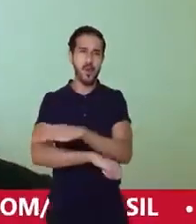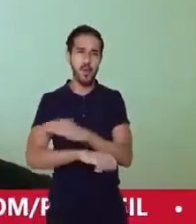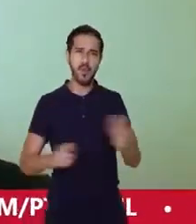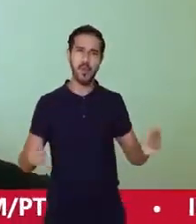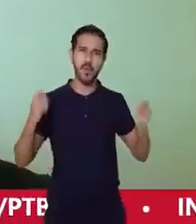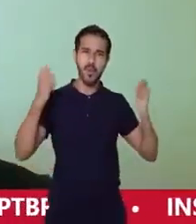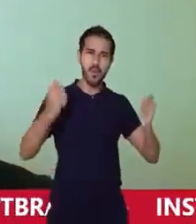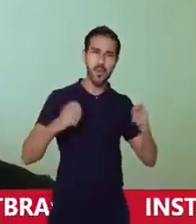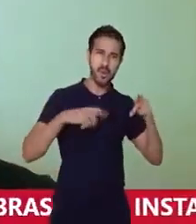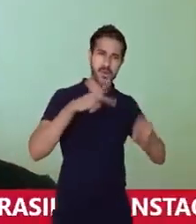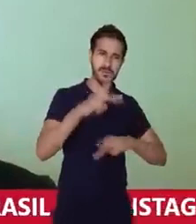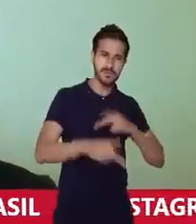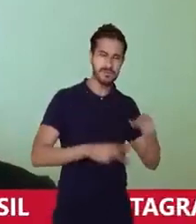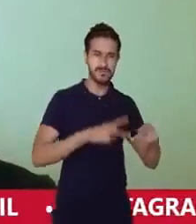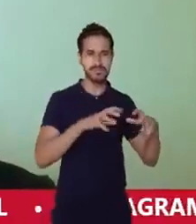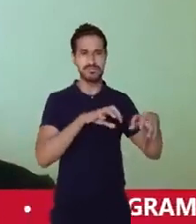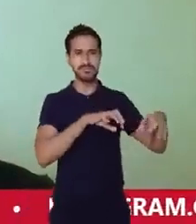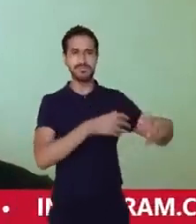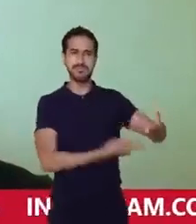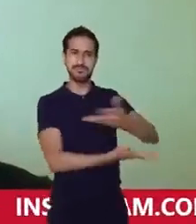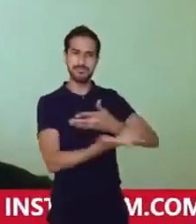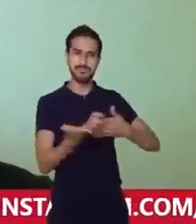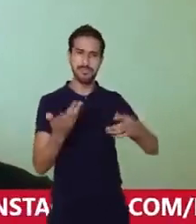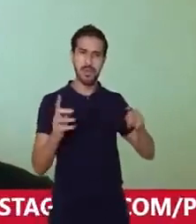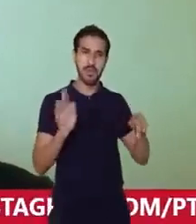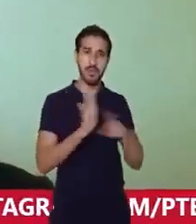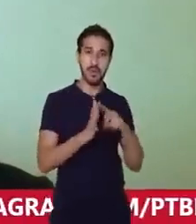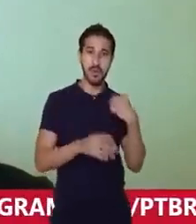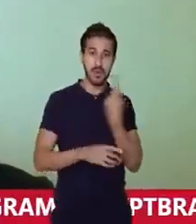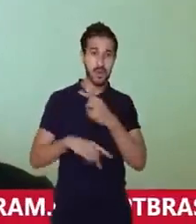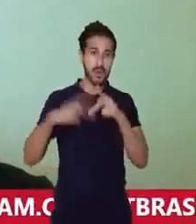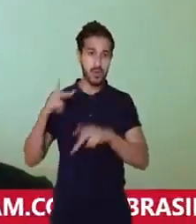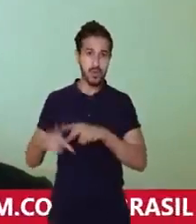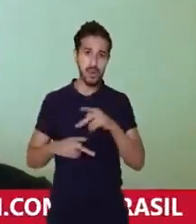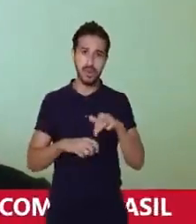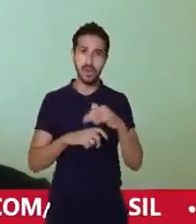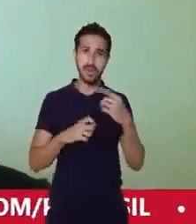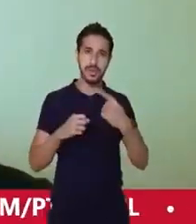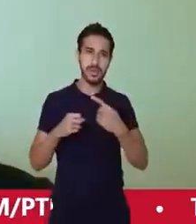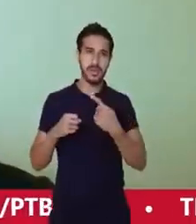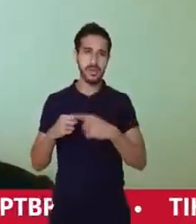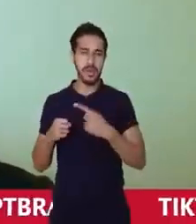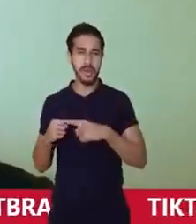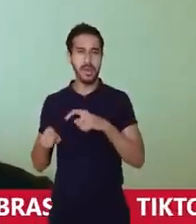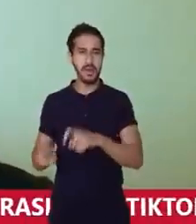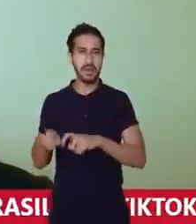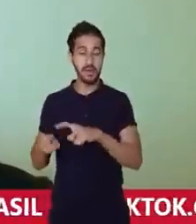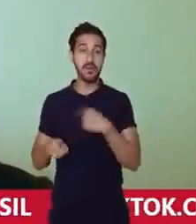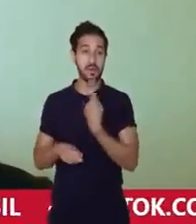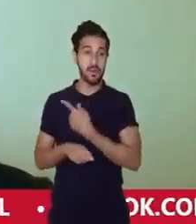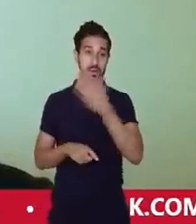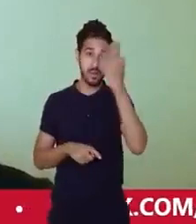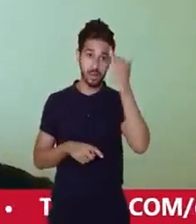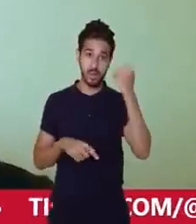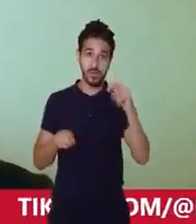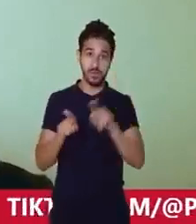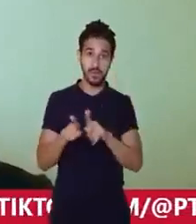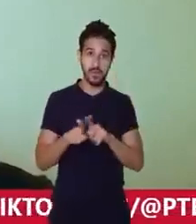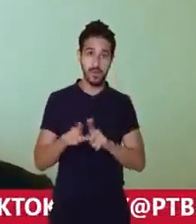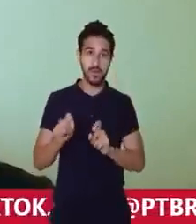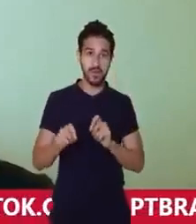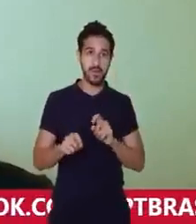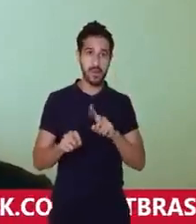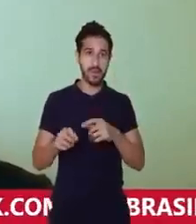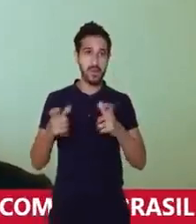da ação e da organização e do diálogo direto com o nosso povo, na cidade, no campo. E nós sabemos também que